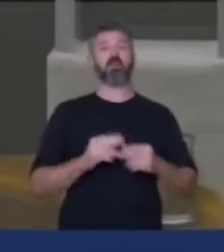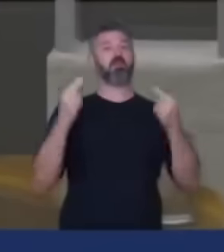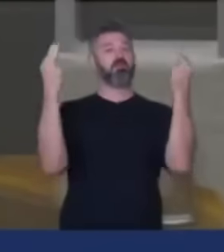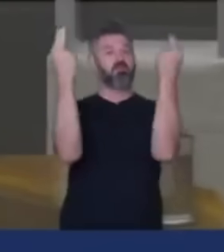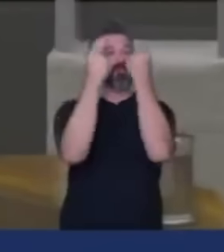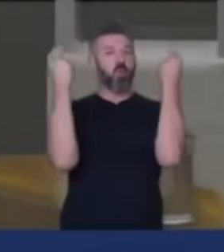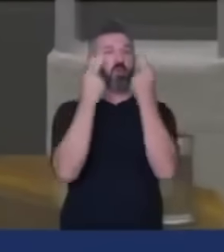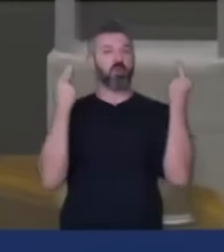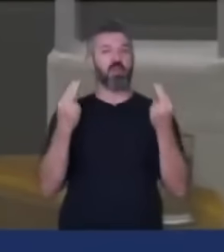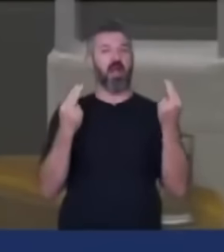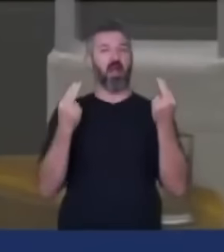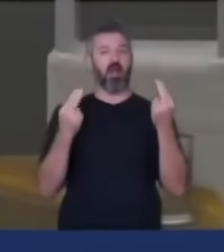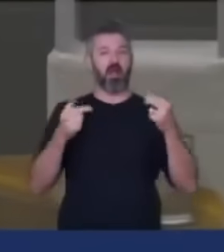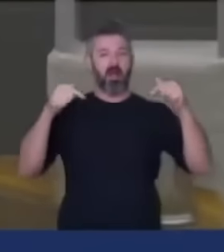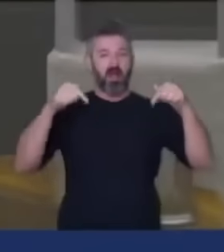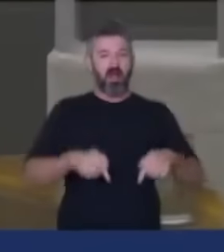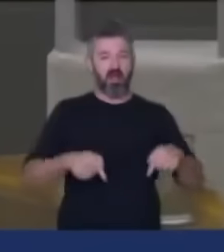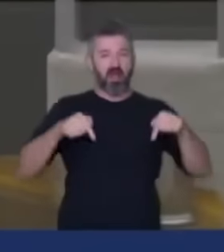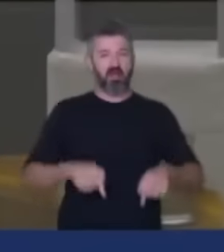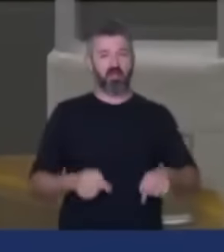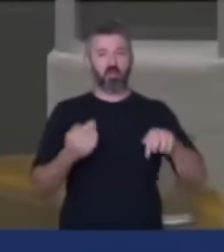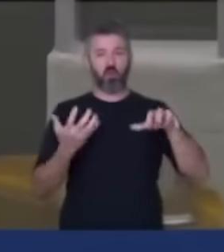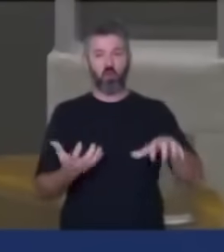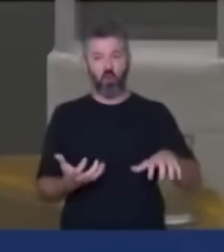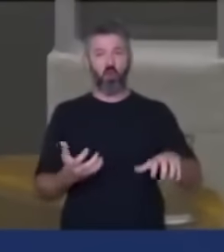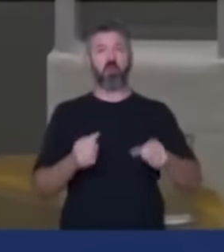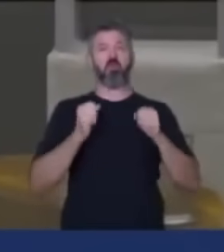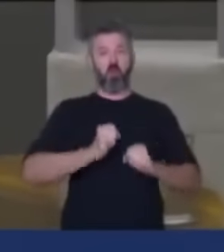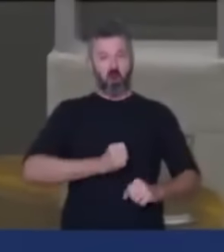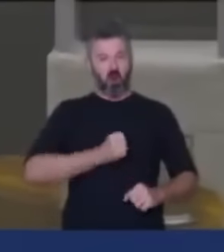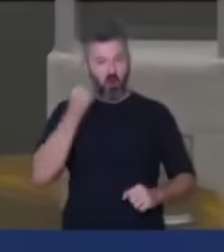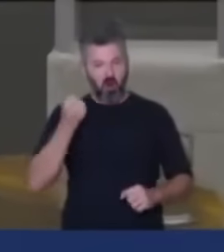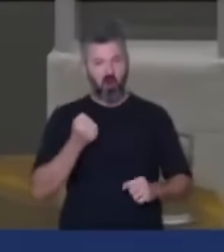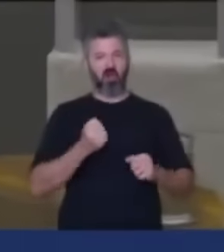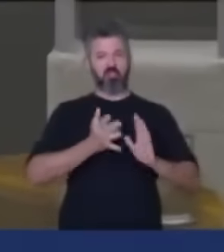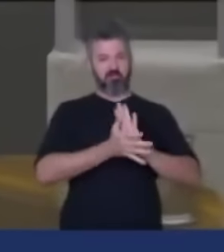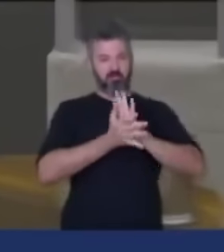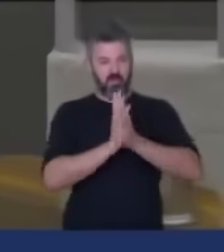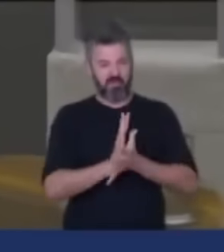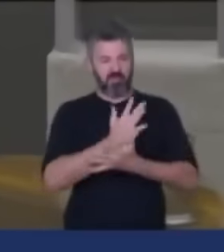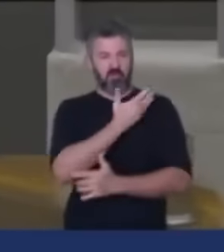haver espaço dentro do parlamento brasileiro para o ódio para a discriminação e para a intolerância